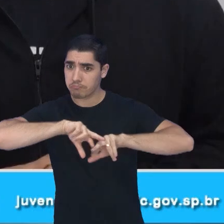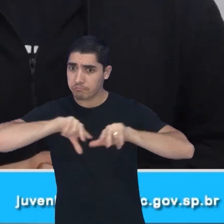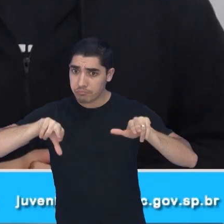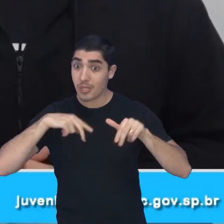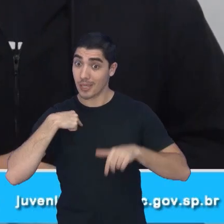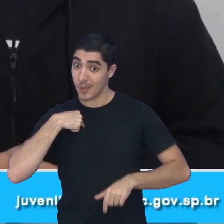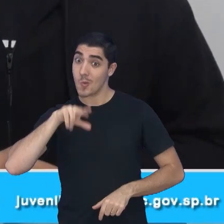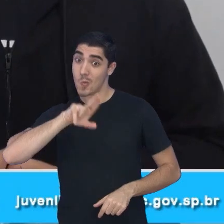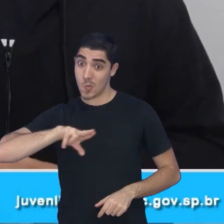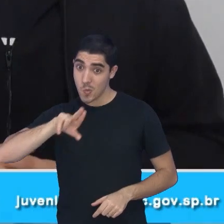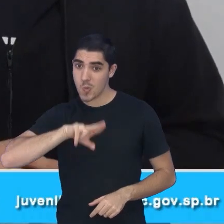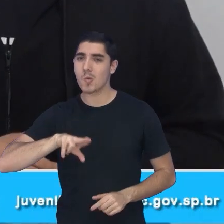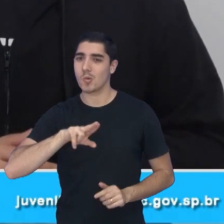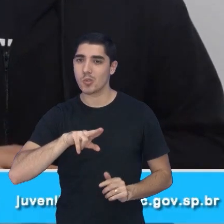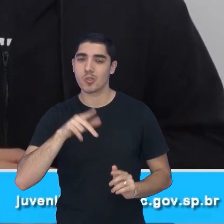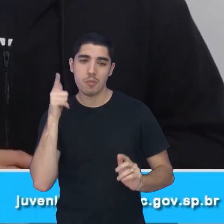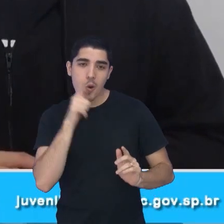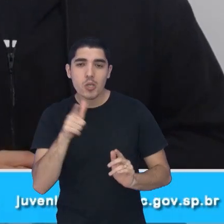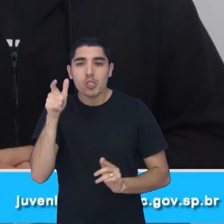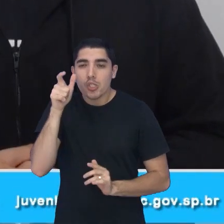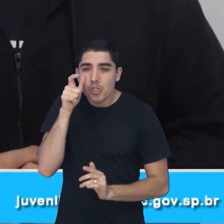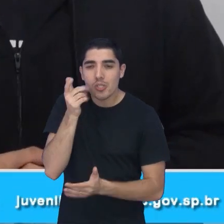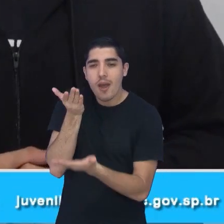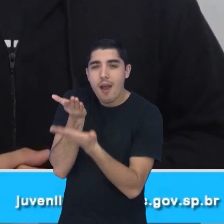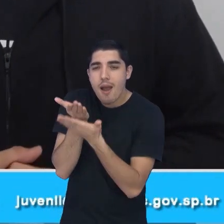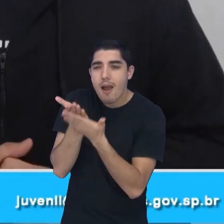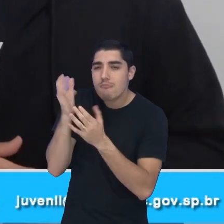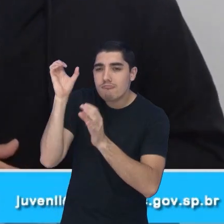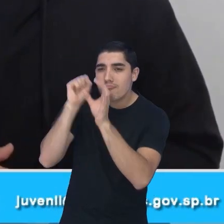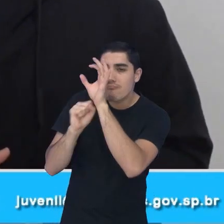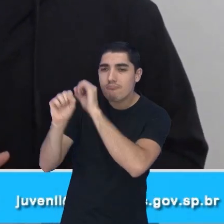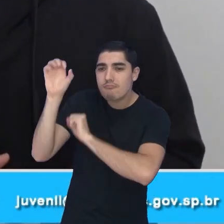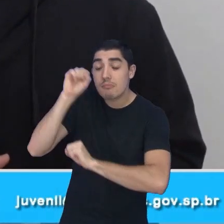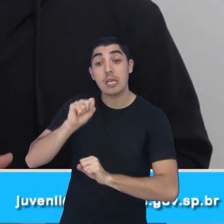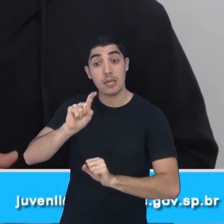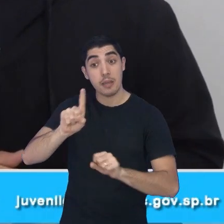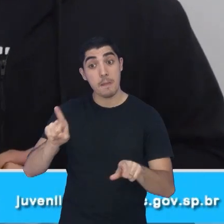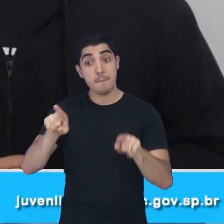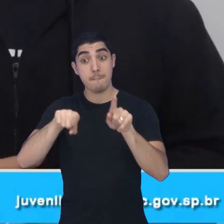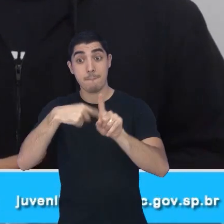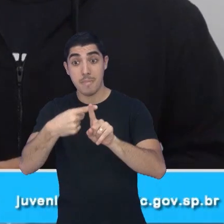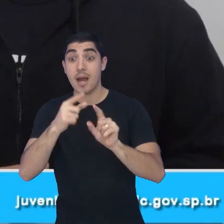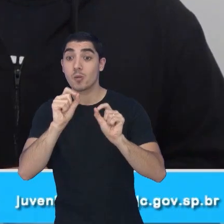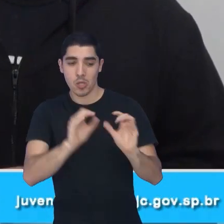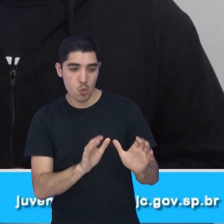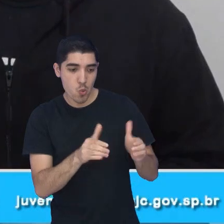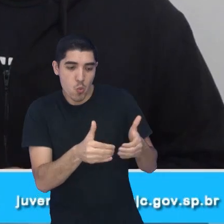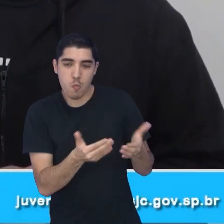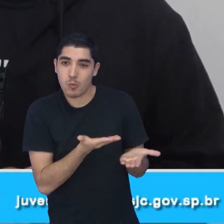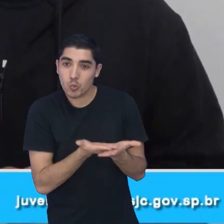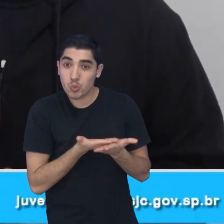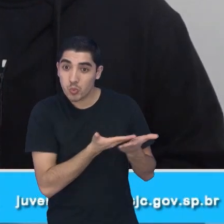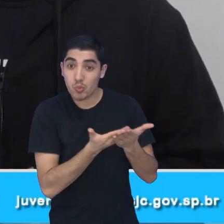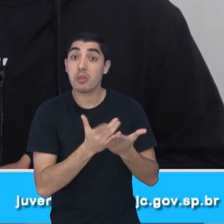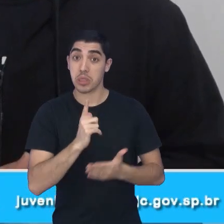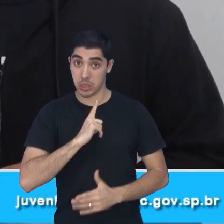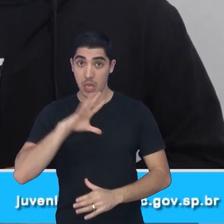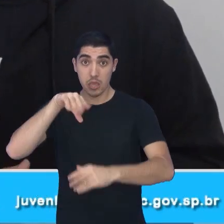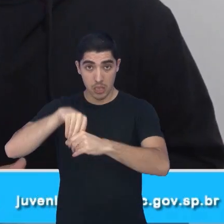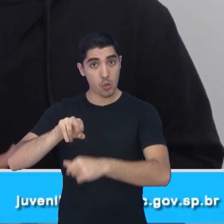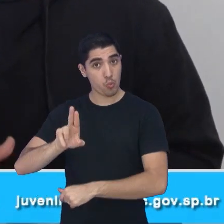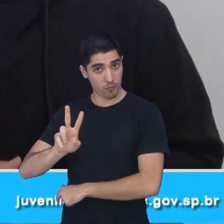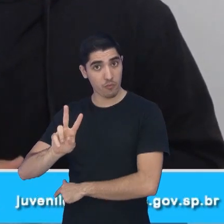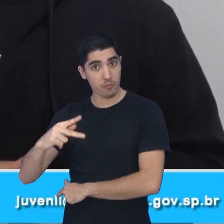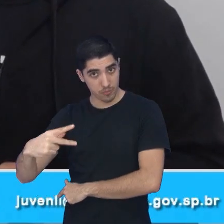bastante, tanto para acompanhar as aulas dos nossos professores, como também para participar dos grupos de estudos que a nossa faculdade também disponibiliza.